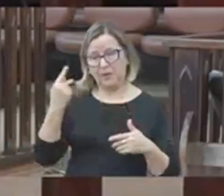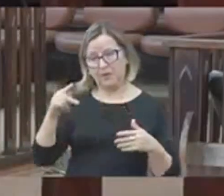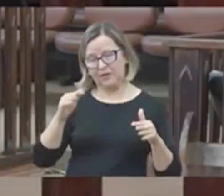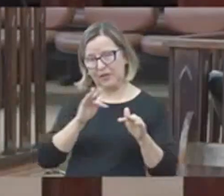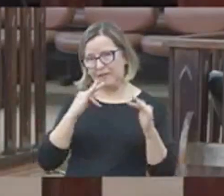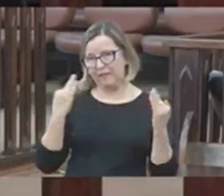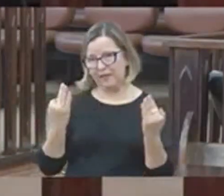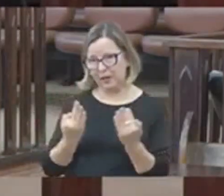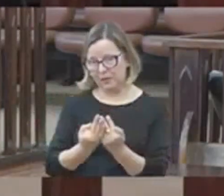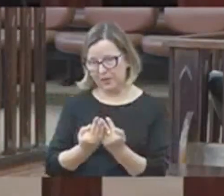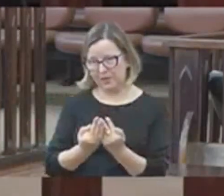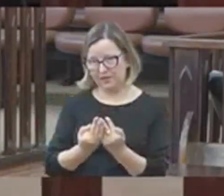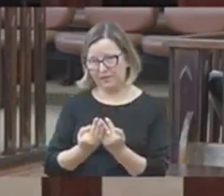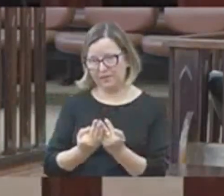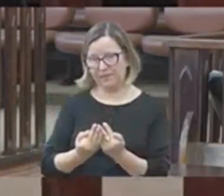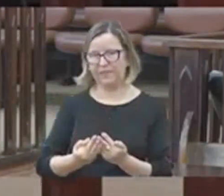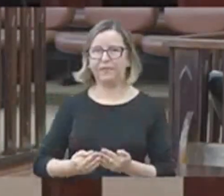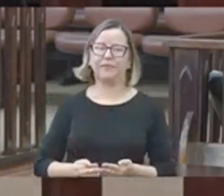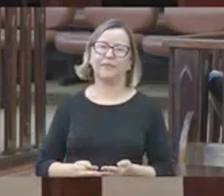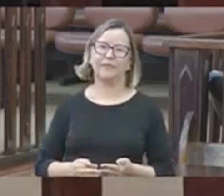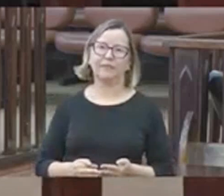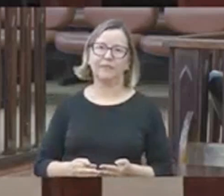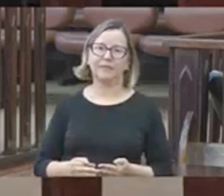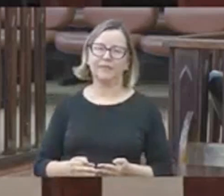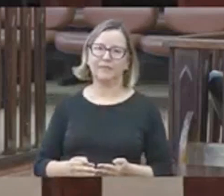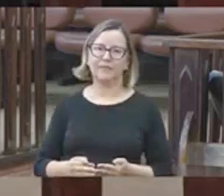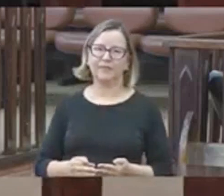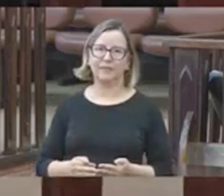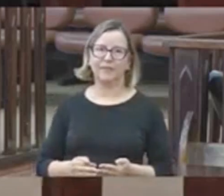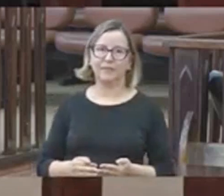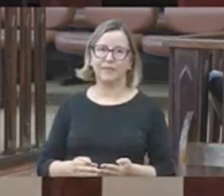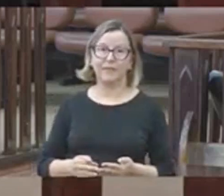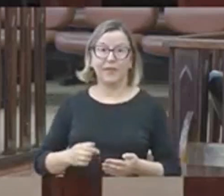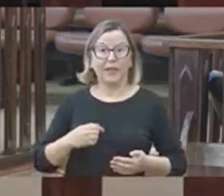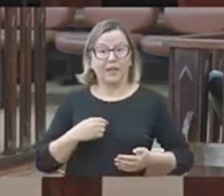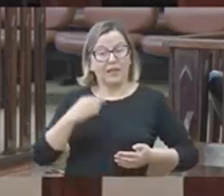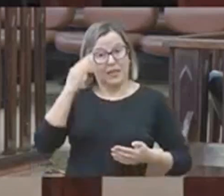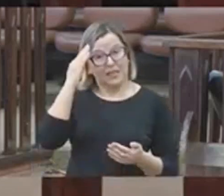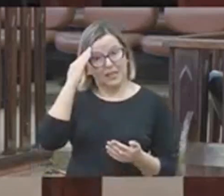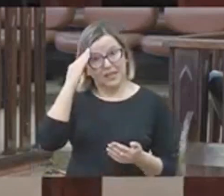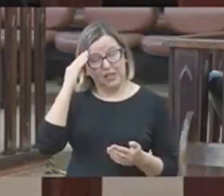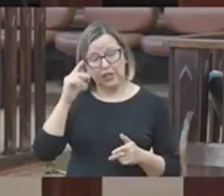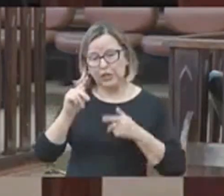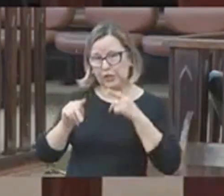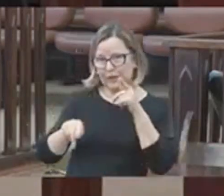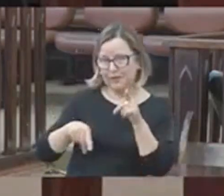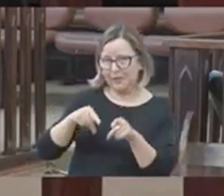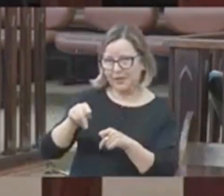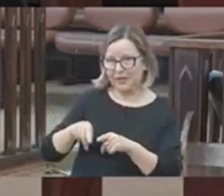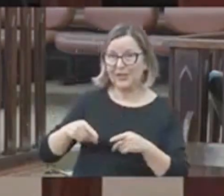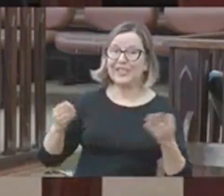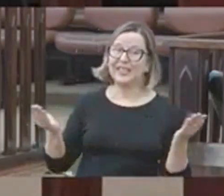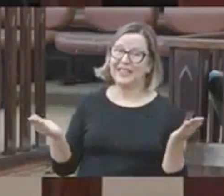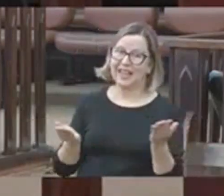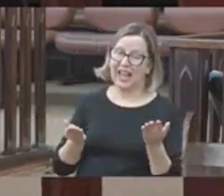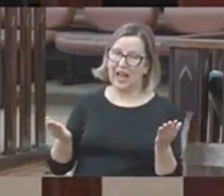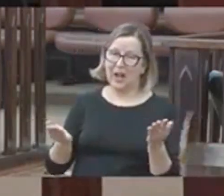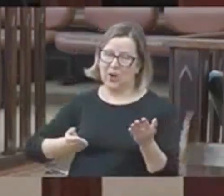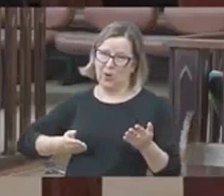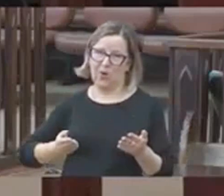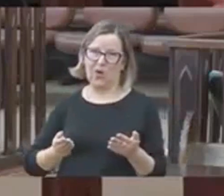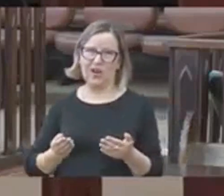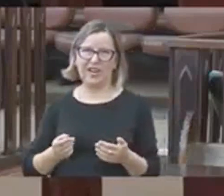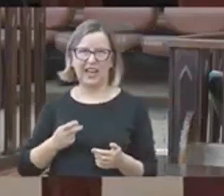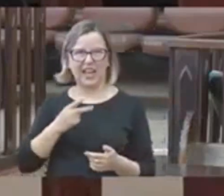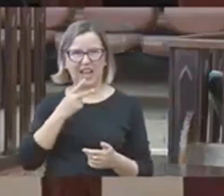Isto é sério, irmãos. Eu sei de pessoas que agora, neste momento, possam estar dizendo assim,